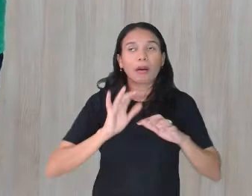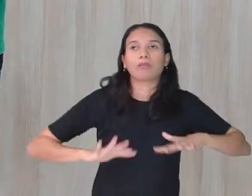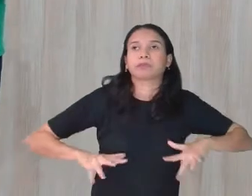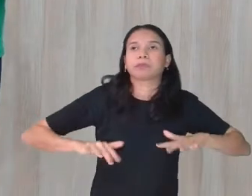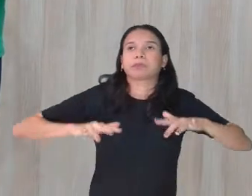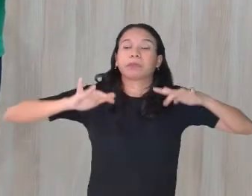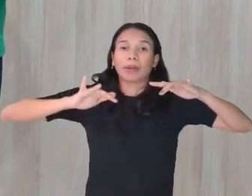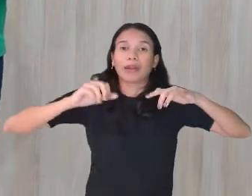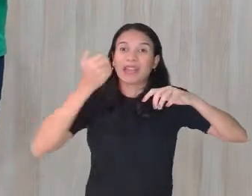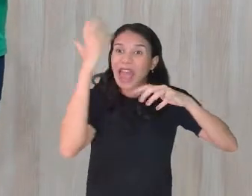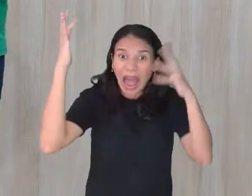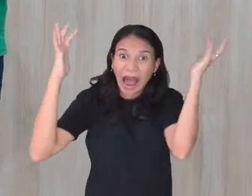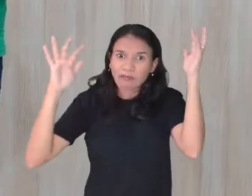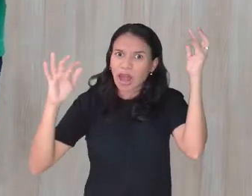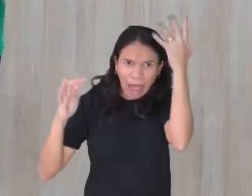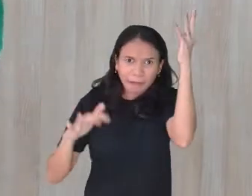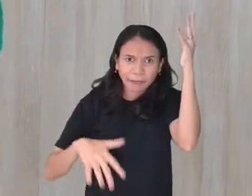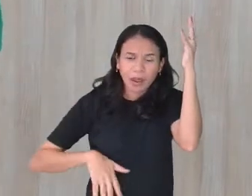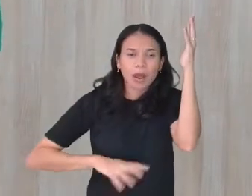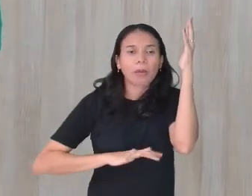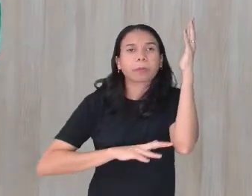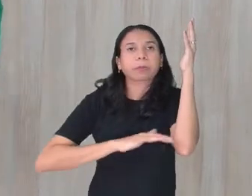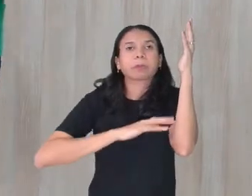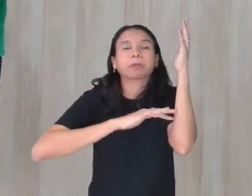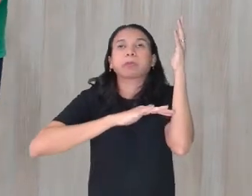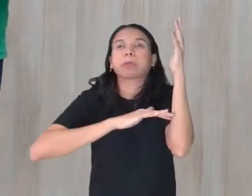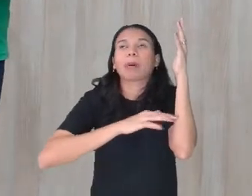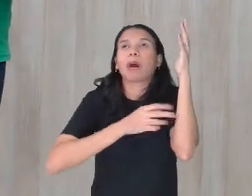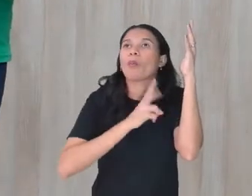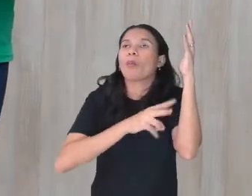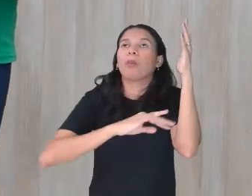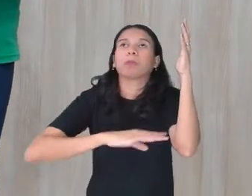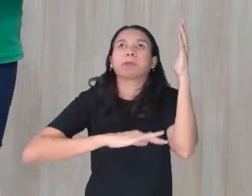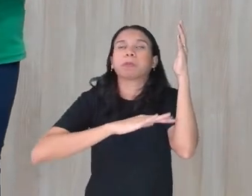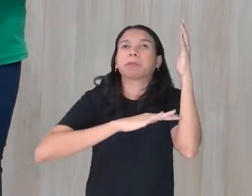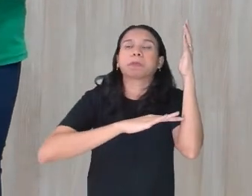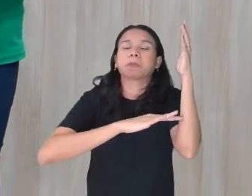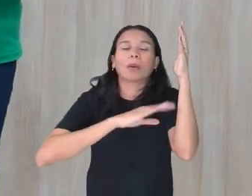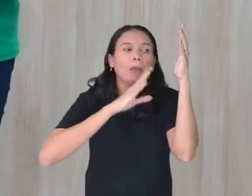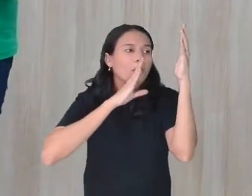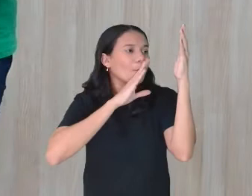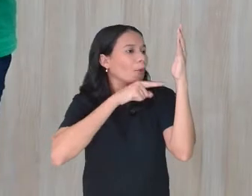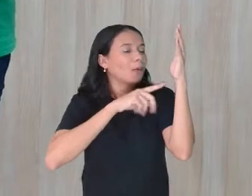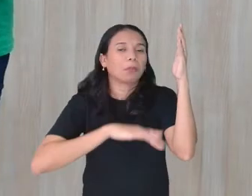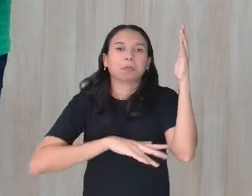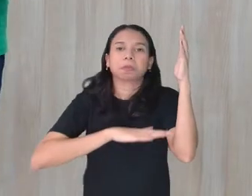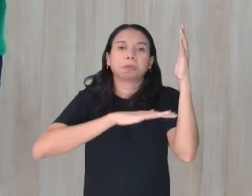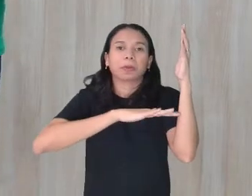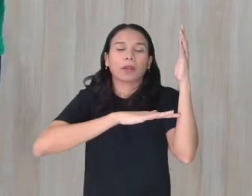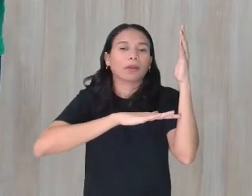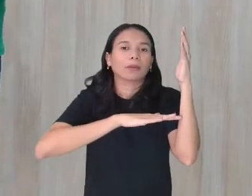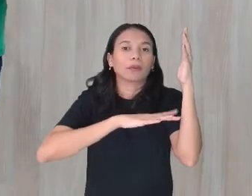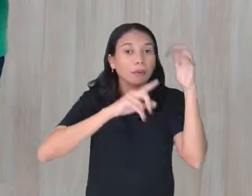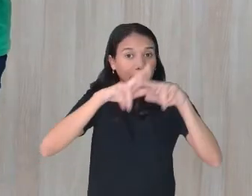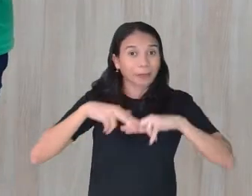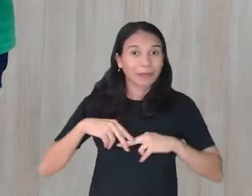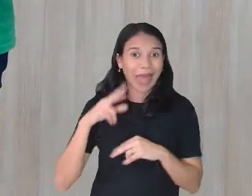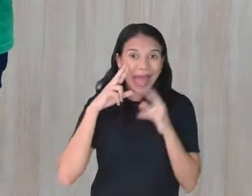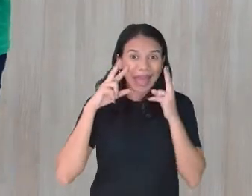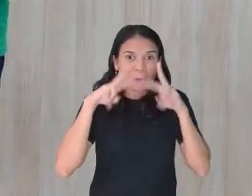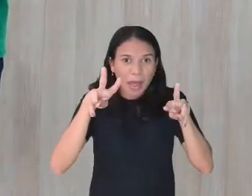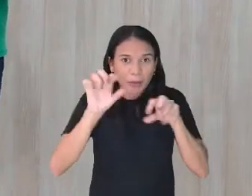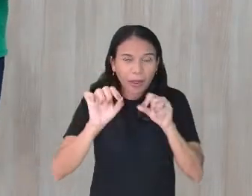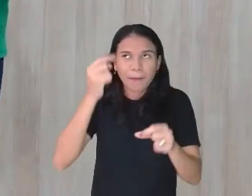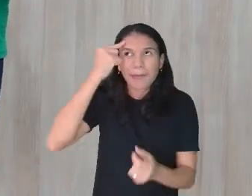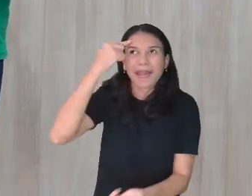as árvores, elas são resistentes. E lá no Pantanal a gente vai ver, né, a questão aí, a primeira coisa que a gente pensa é do